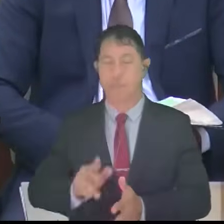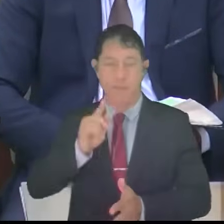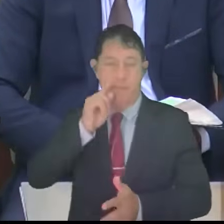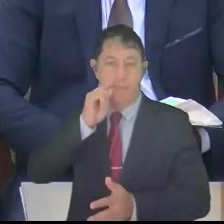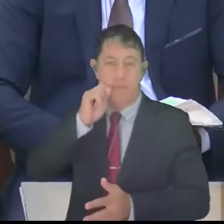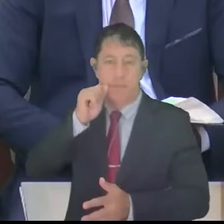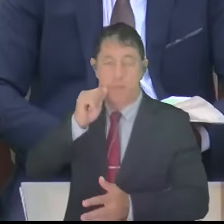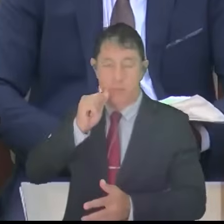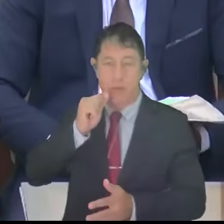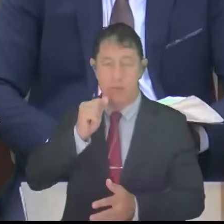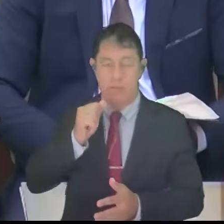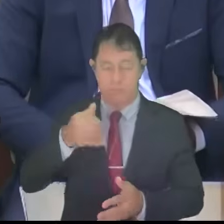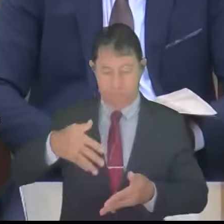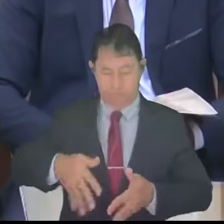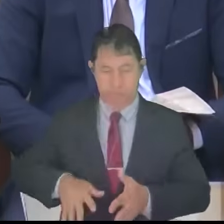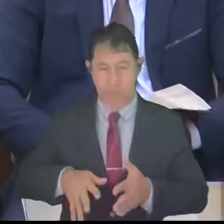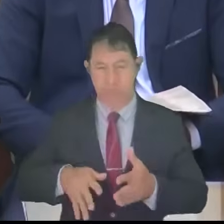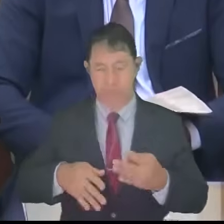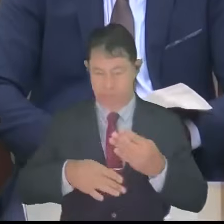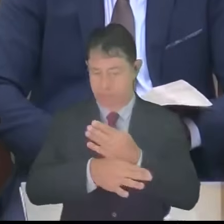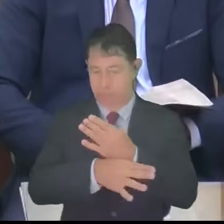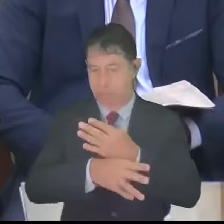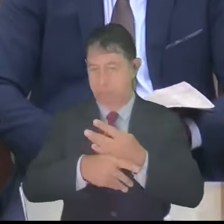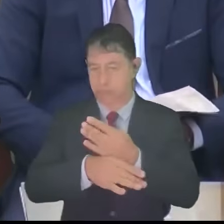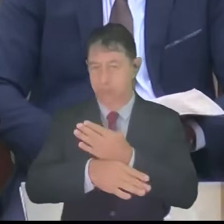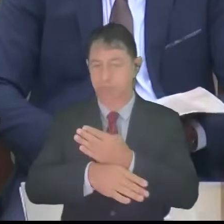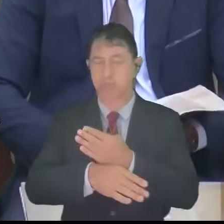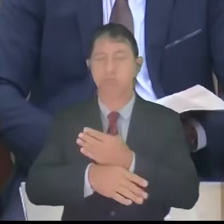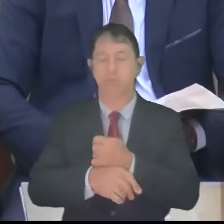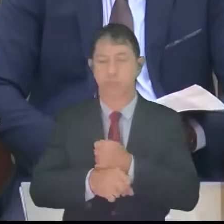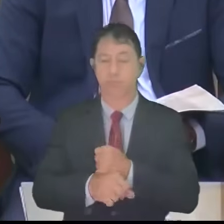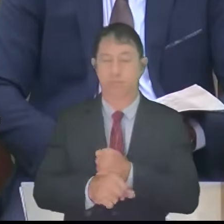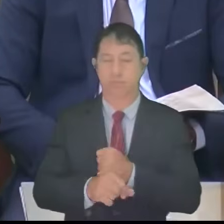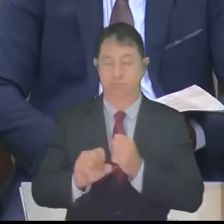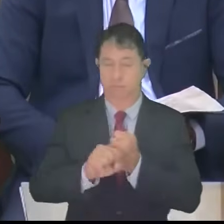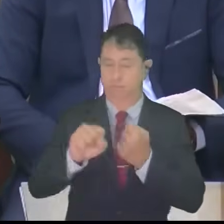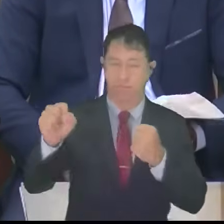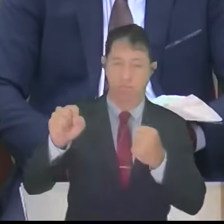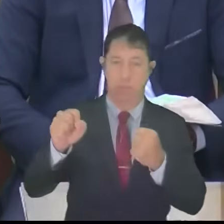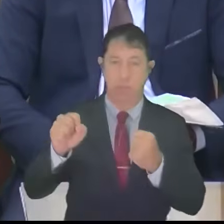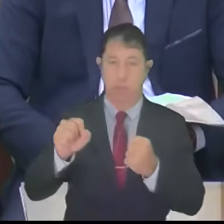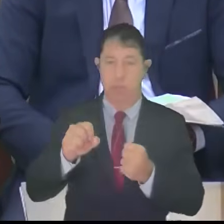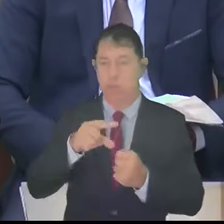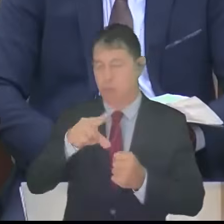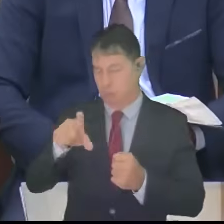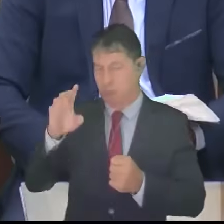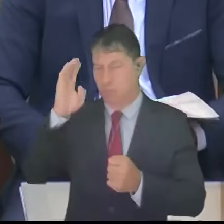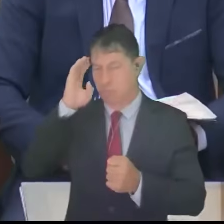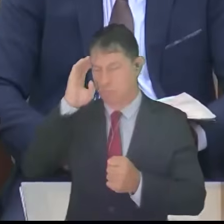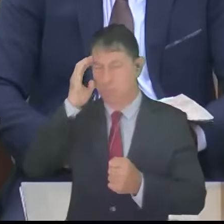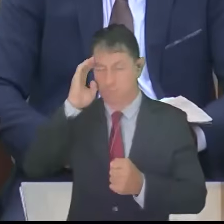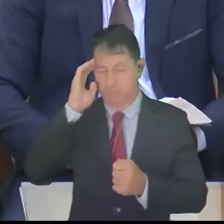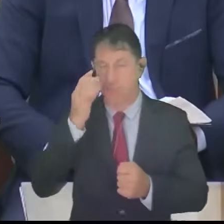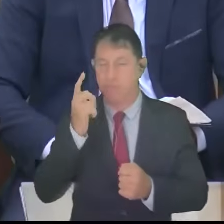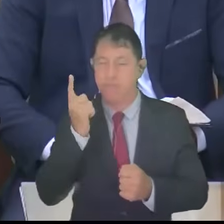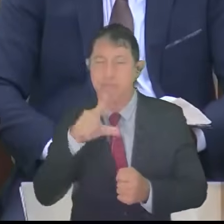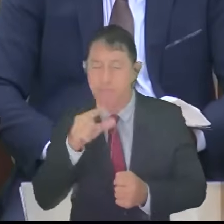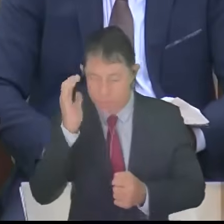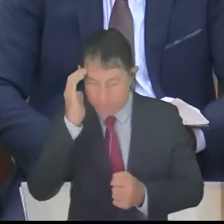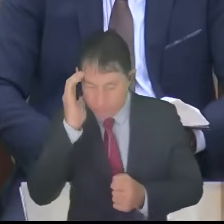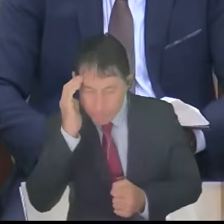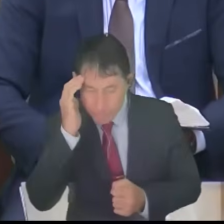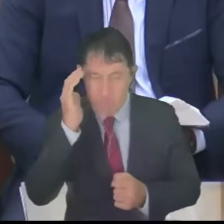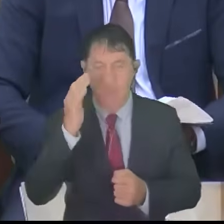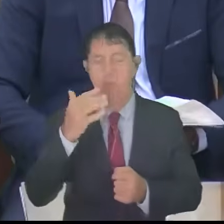grande. Quase nenhum de vocês entenderá o que significa esta palavra: tomai sobre vós o meu